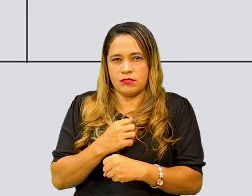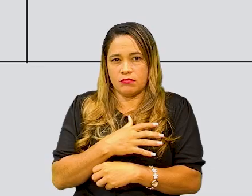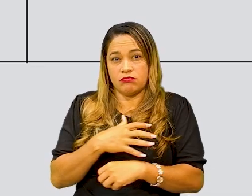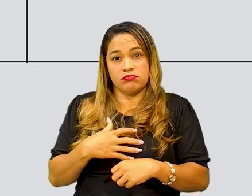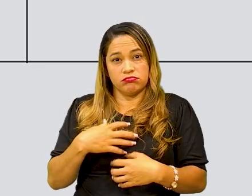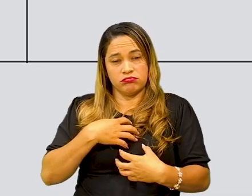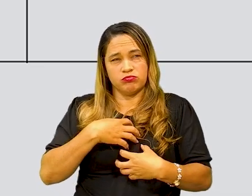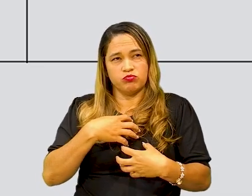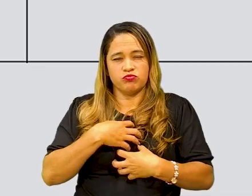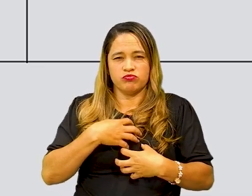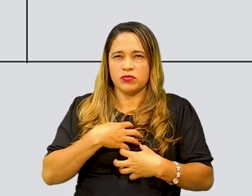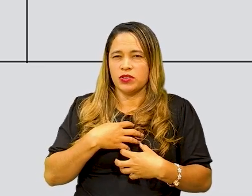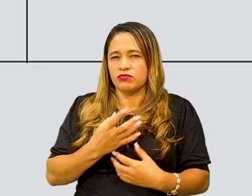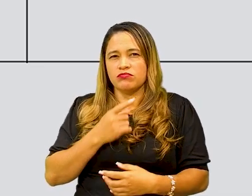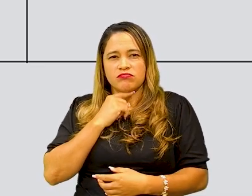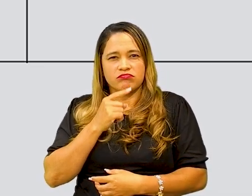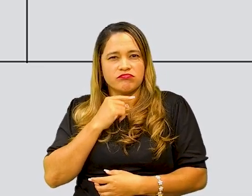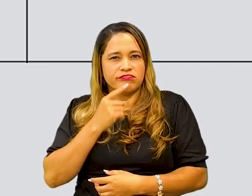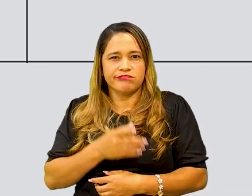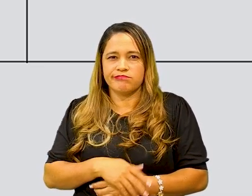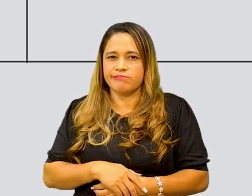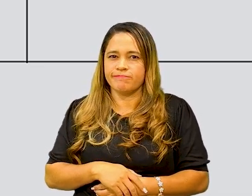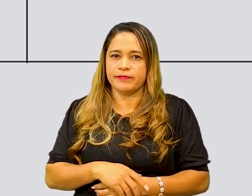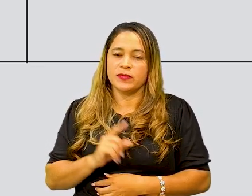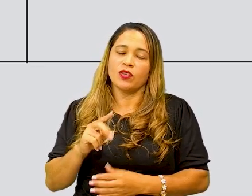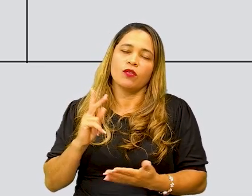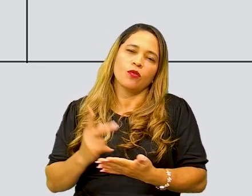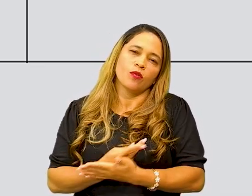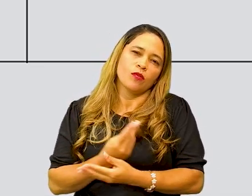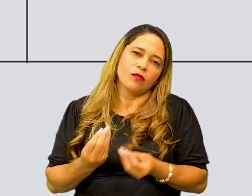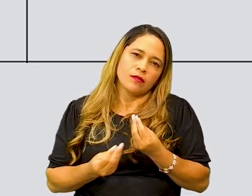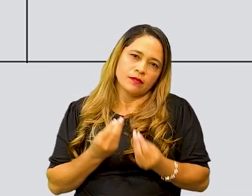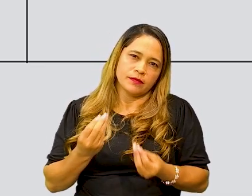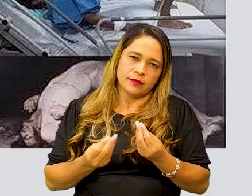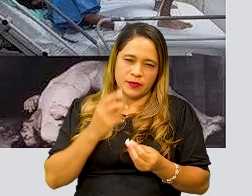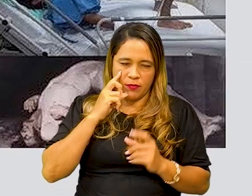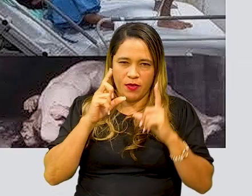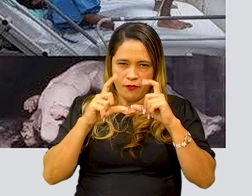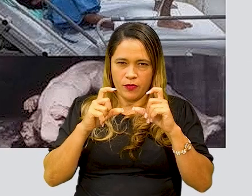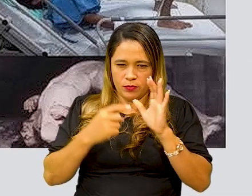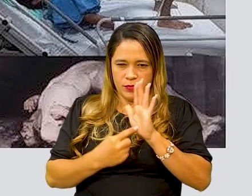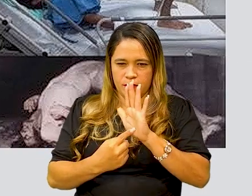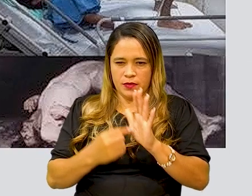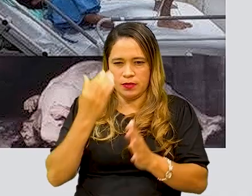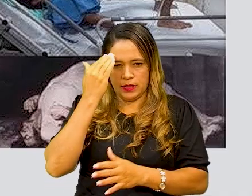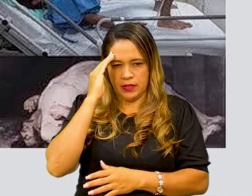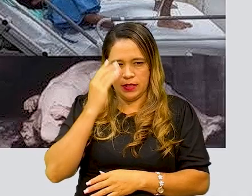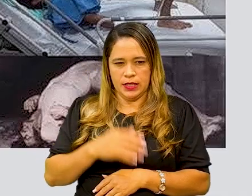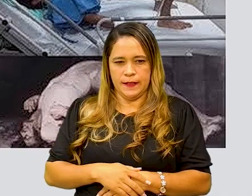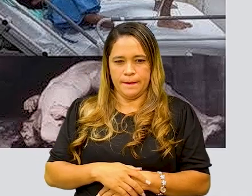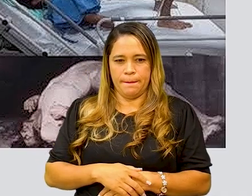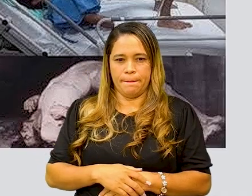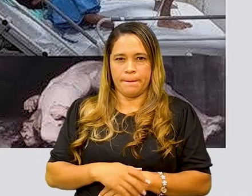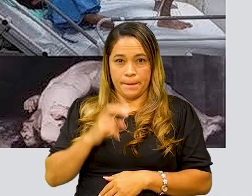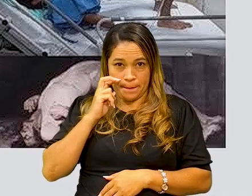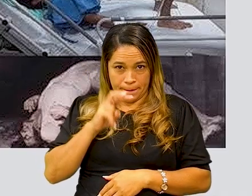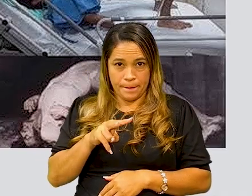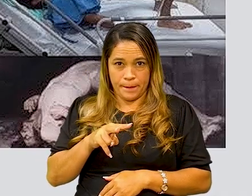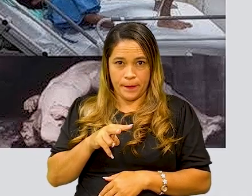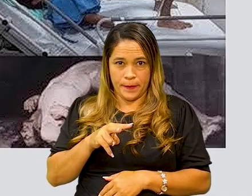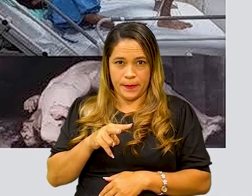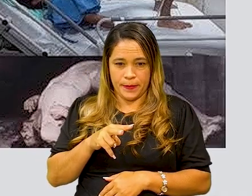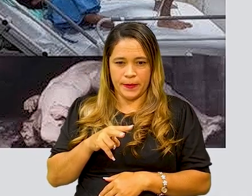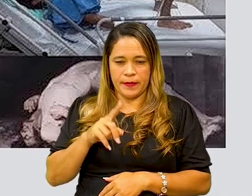forma não desejada. Como é que acontece nesse caso? Eu vou te mostrar uma fotinha para você entender. Esses sintomas que você está vendo aqui